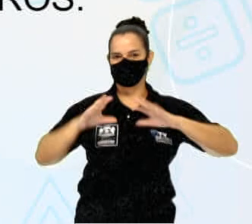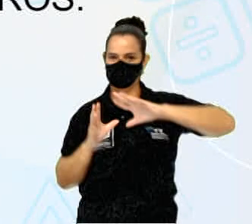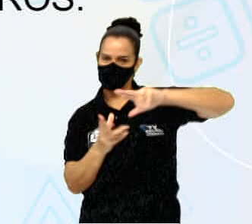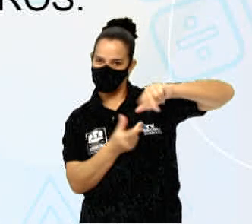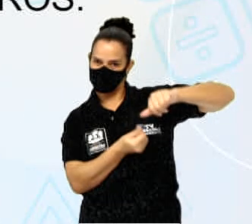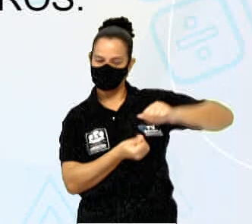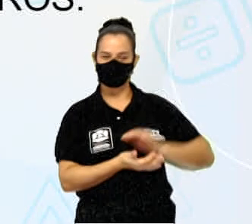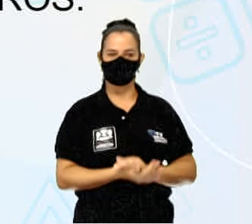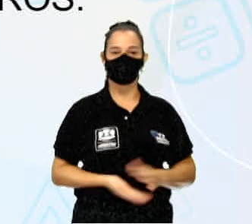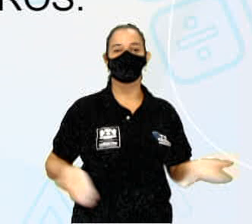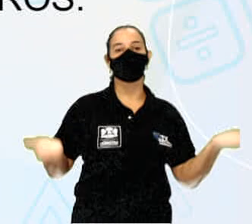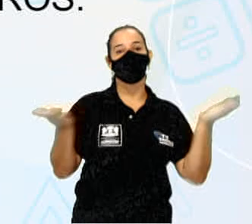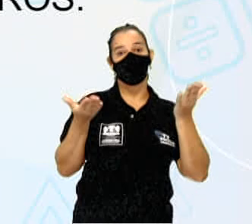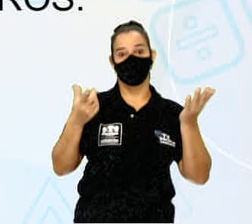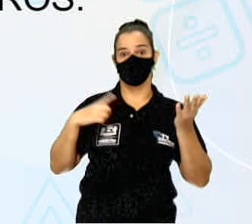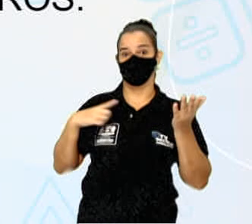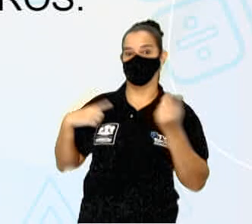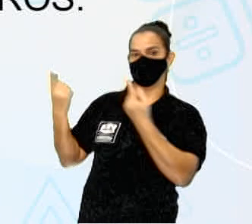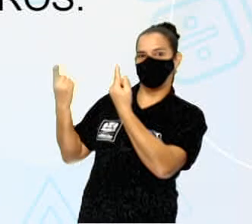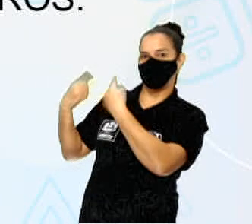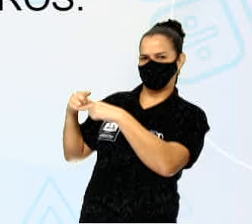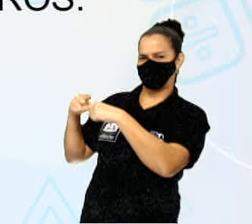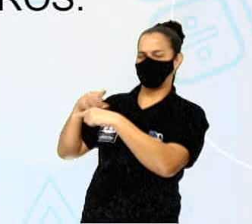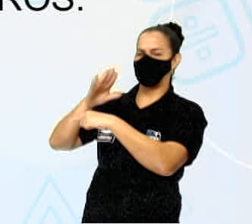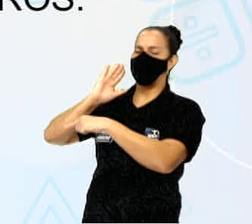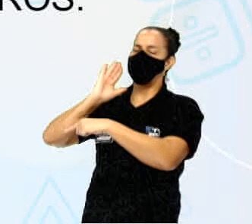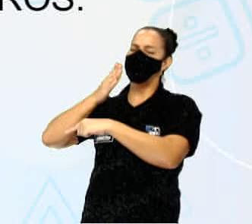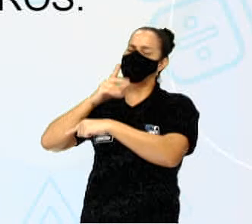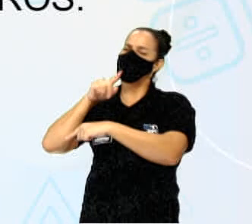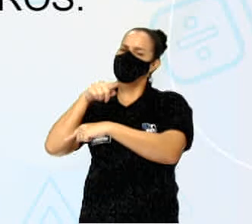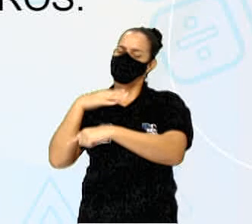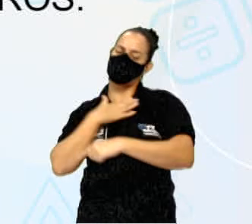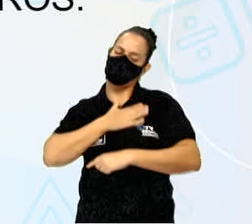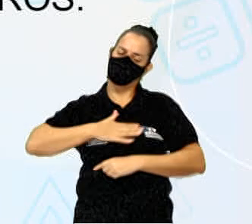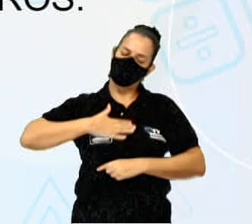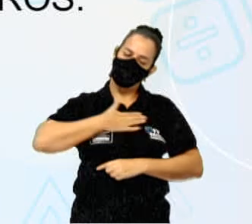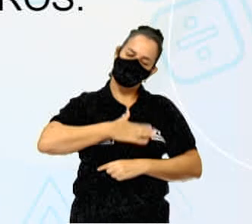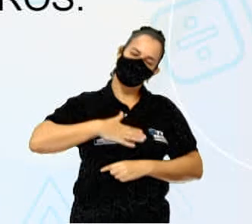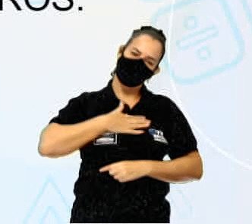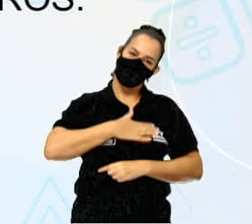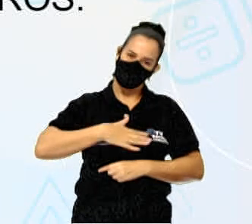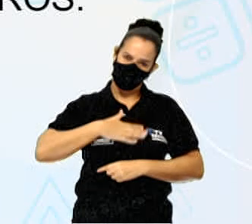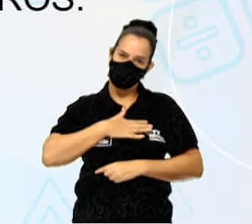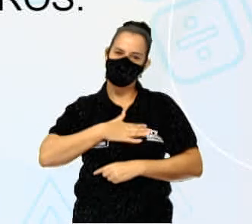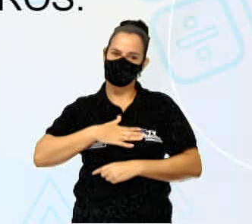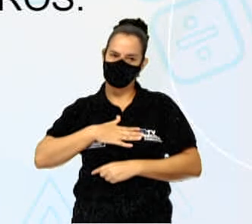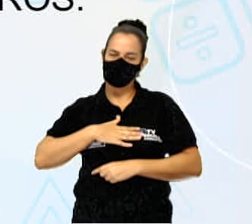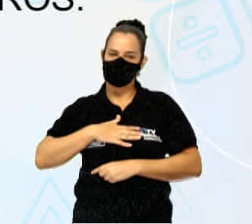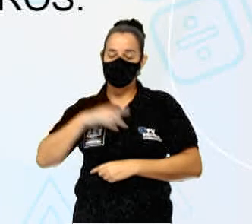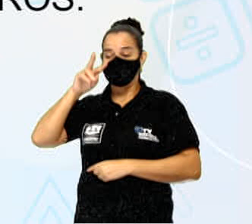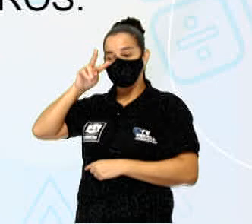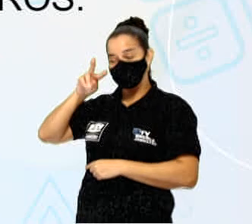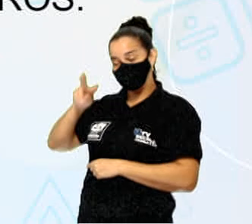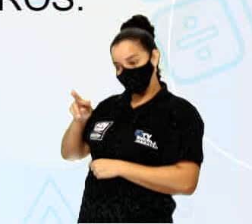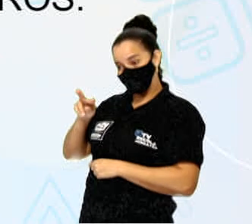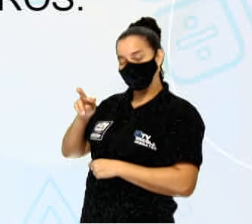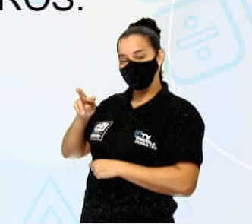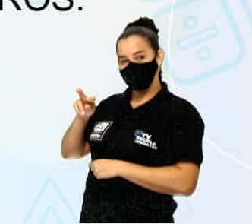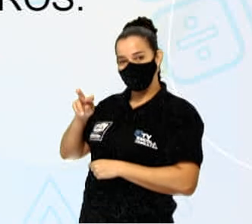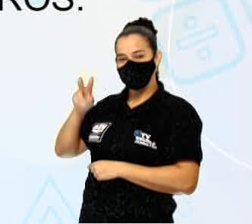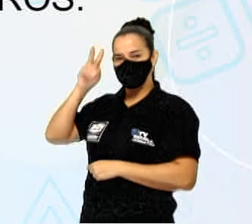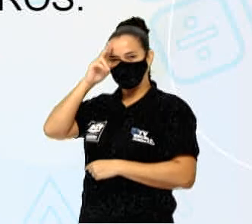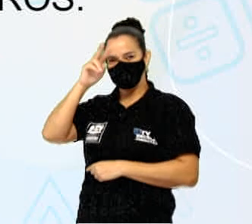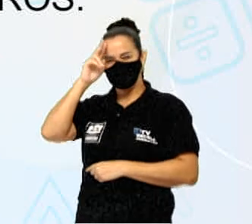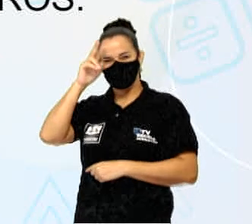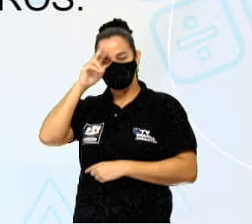Agora eu tenho um desafio. Já que vocês gostaram de ouvir a história, espero que